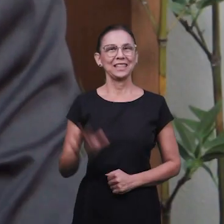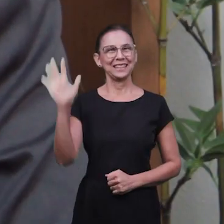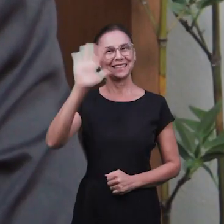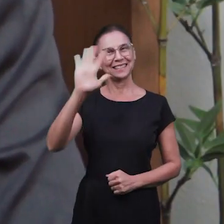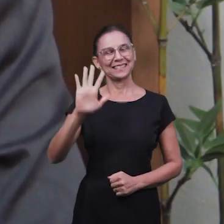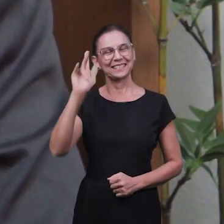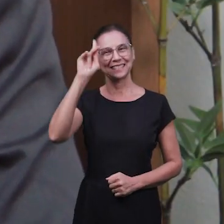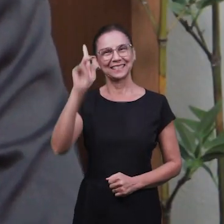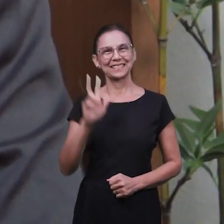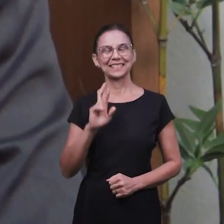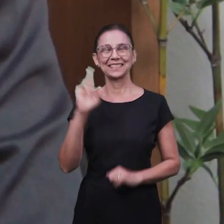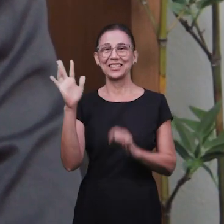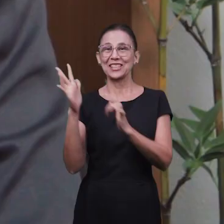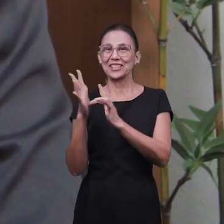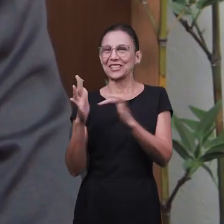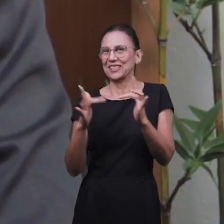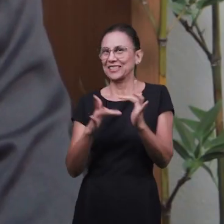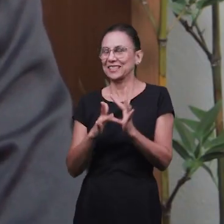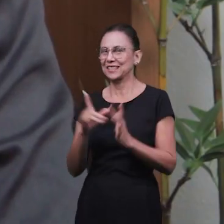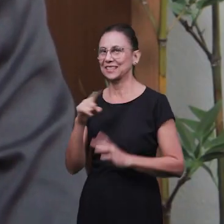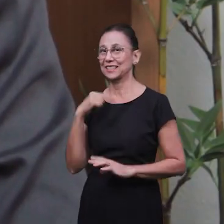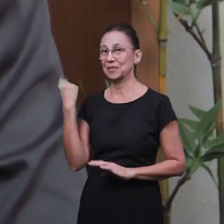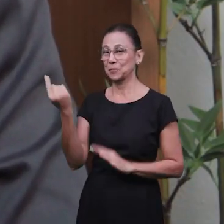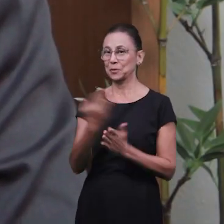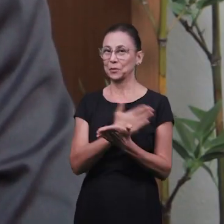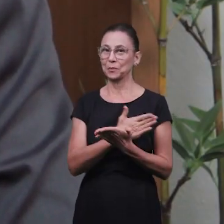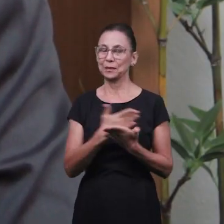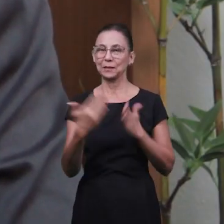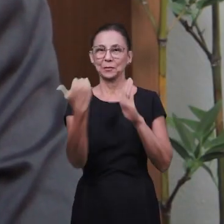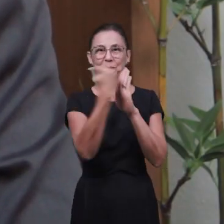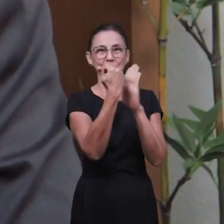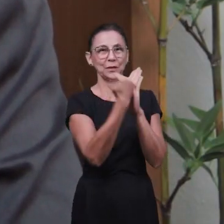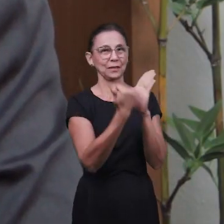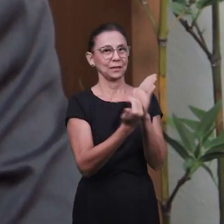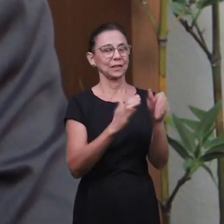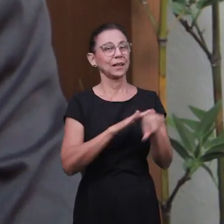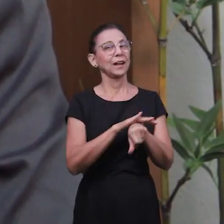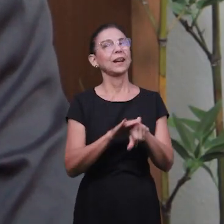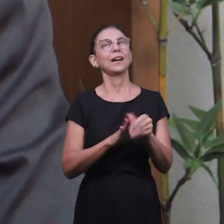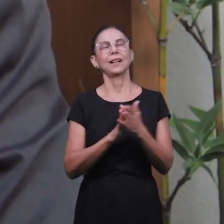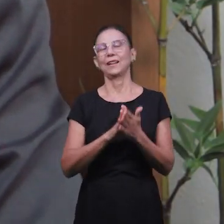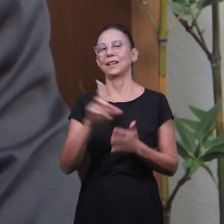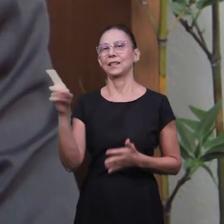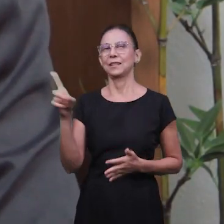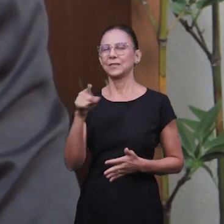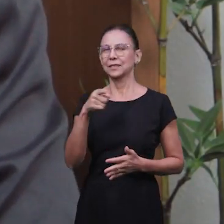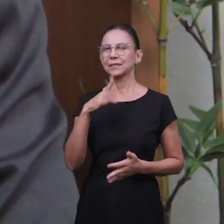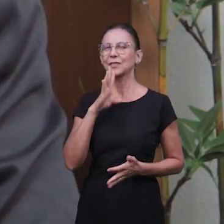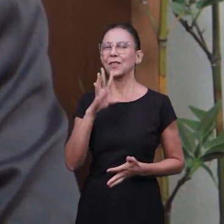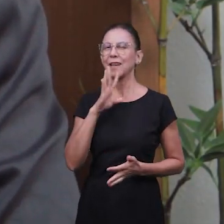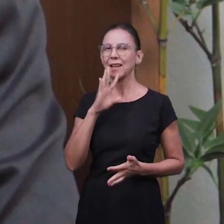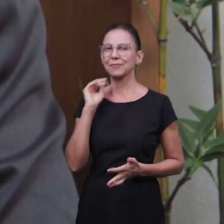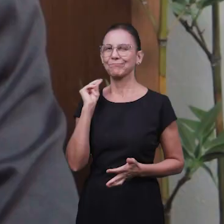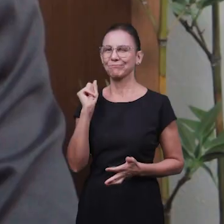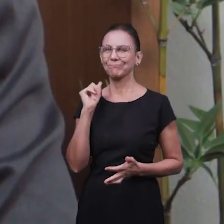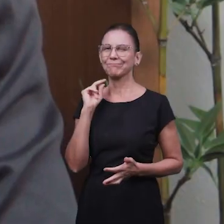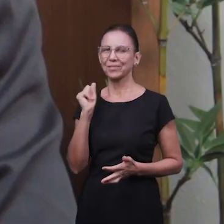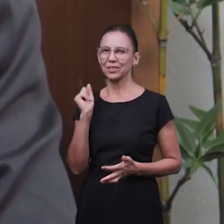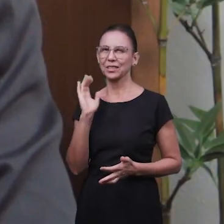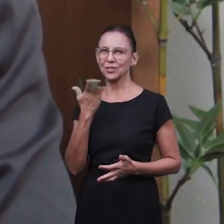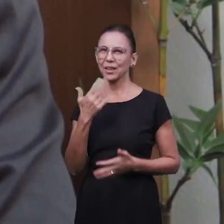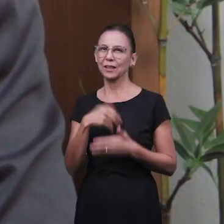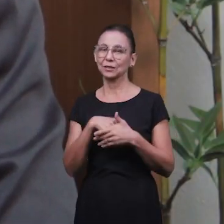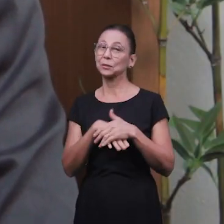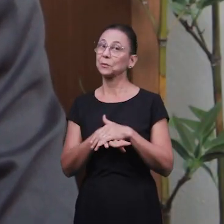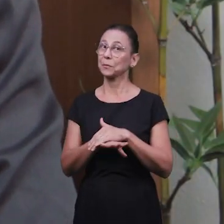Olá, eu te saúdo com a paz do Senhor Jesus. Nós estamos começando mais uma edição do Conversas Bíblicas e você já conhece esse programa, você já